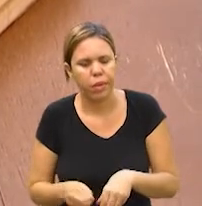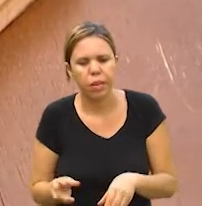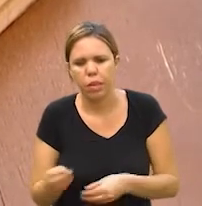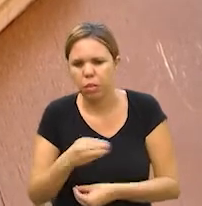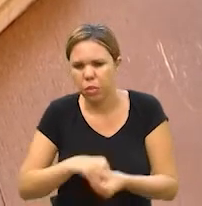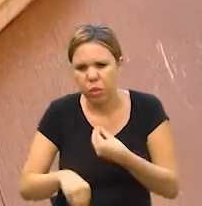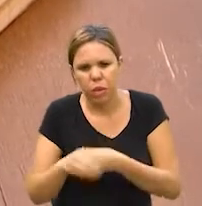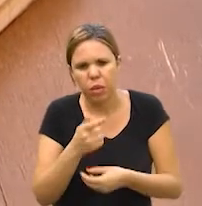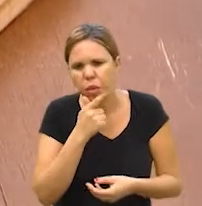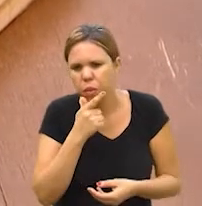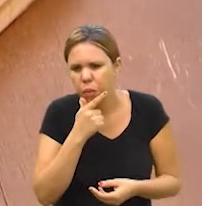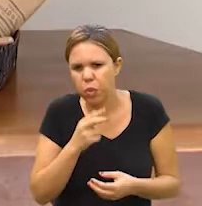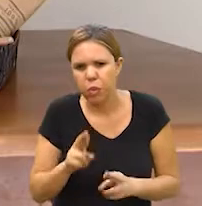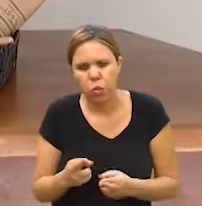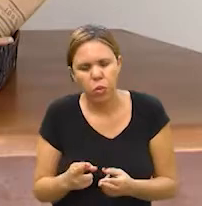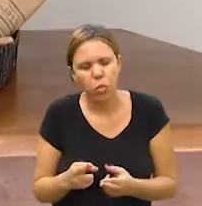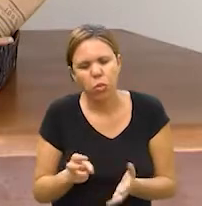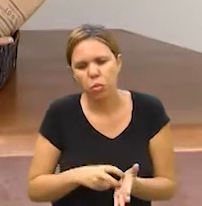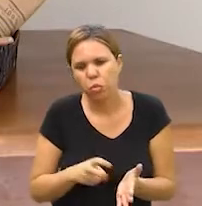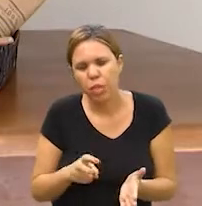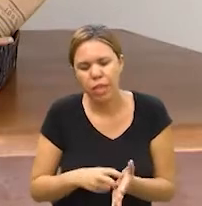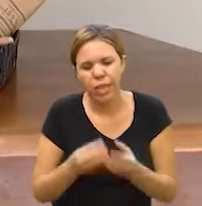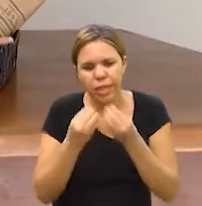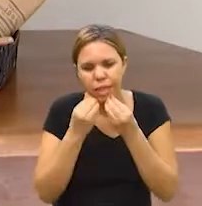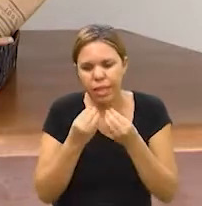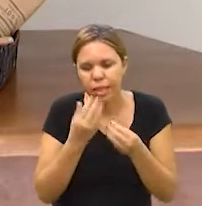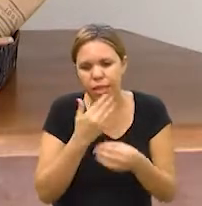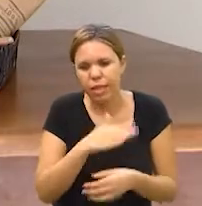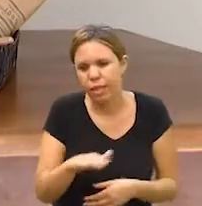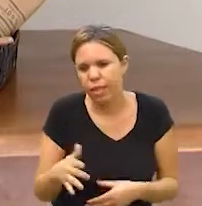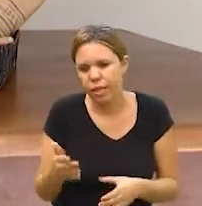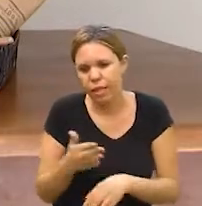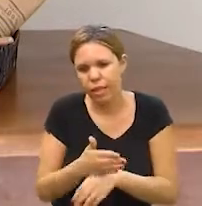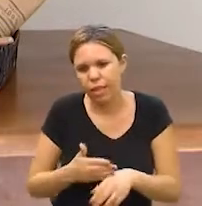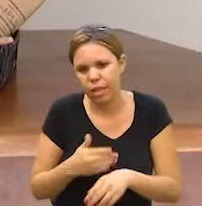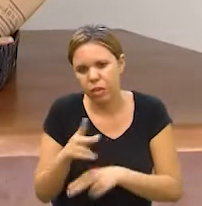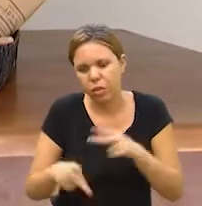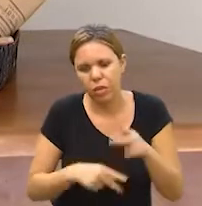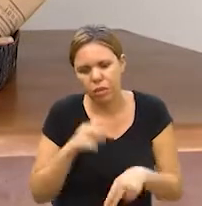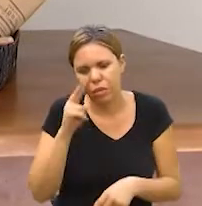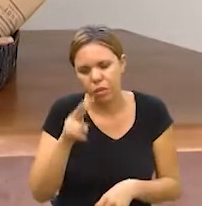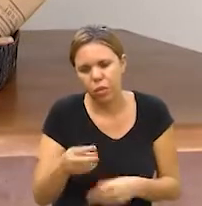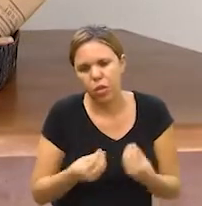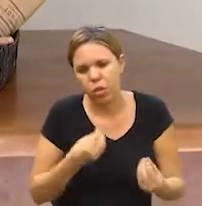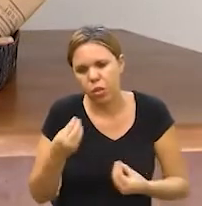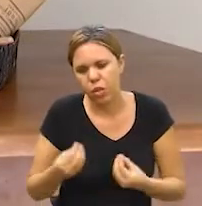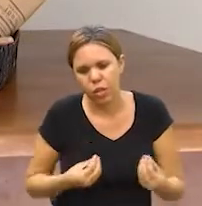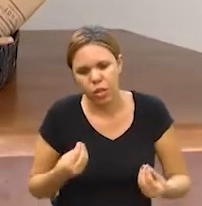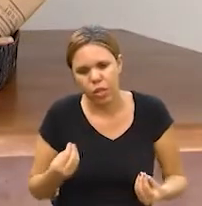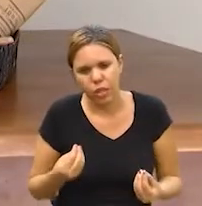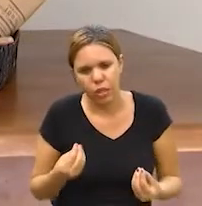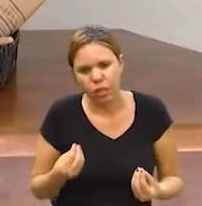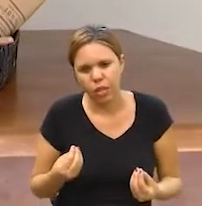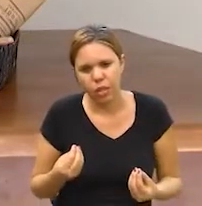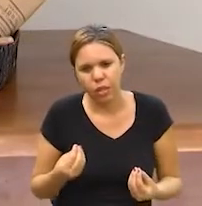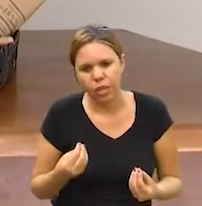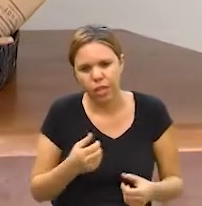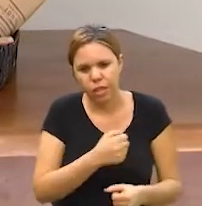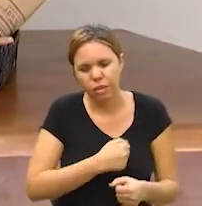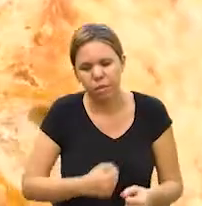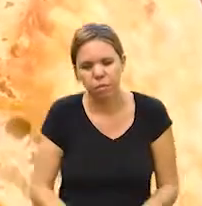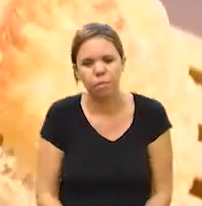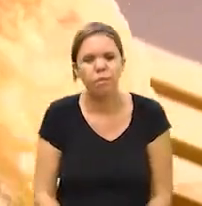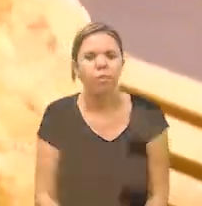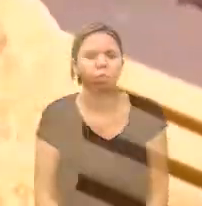um churrasco, no café da manhã, no lanchinho da criança. Então vamos cortar para o pessoal de casa ver como é que ficou essa receita?